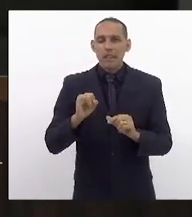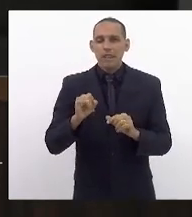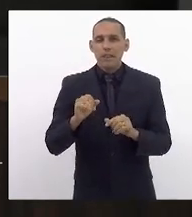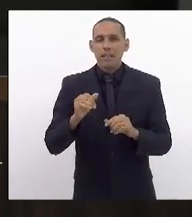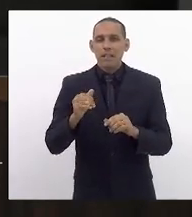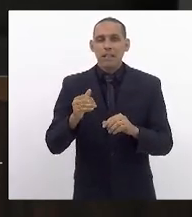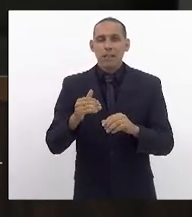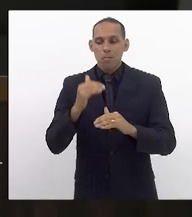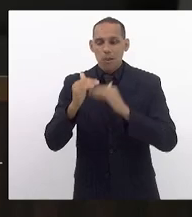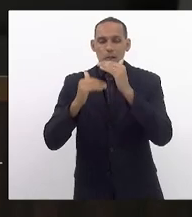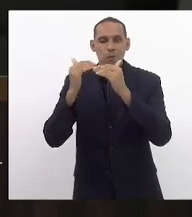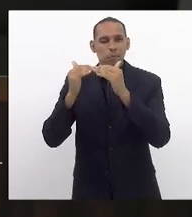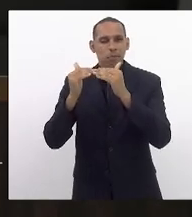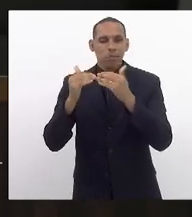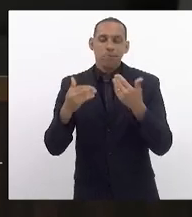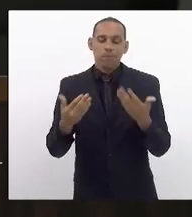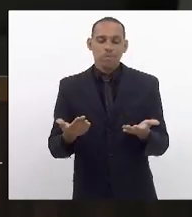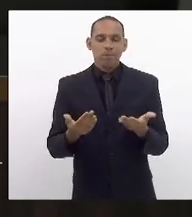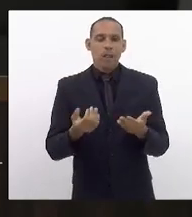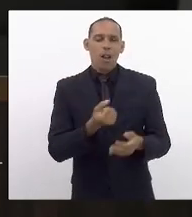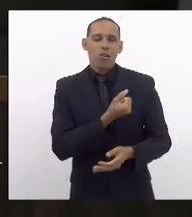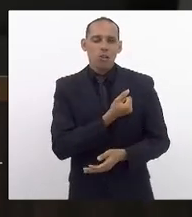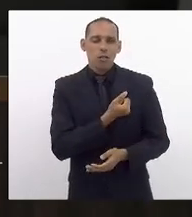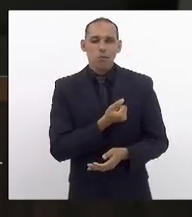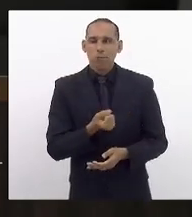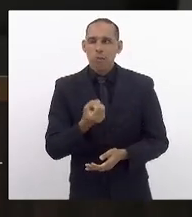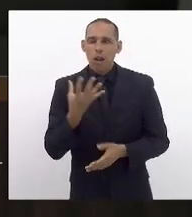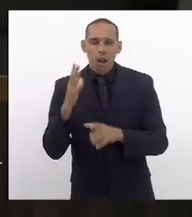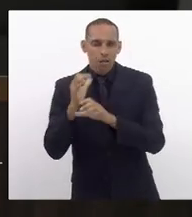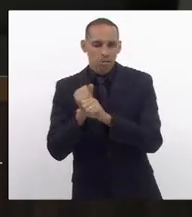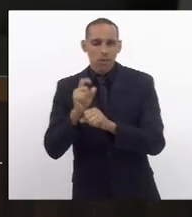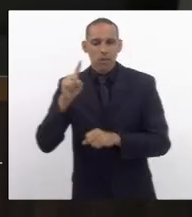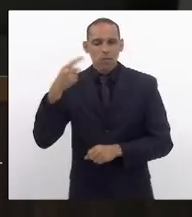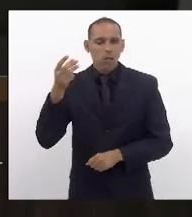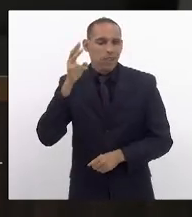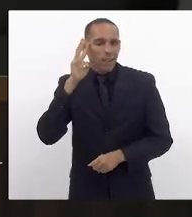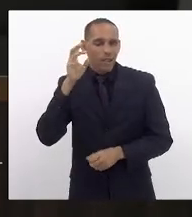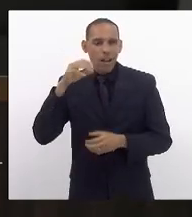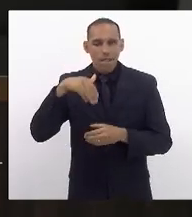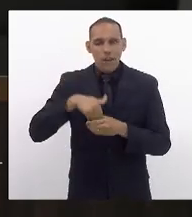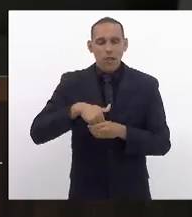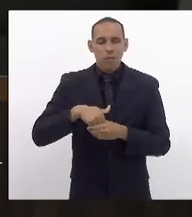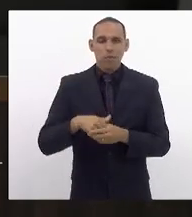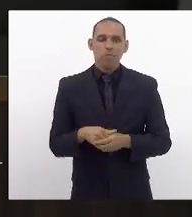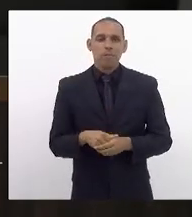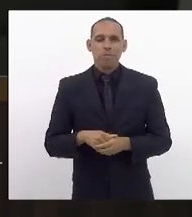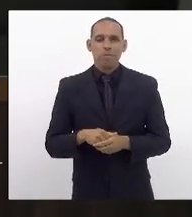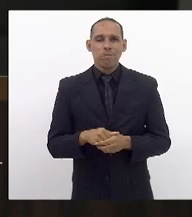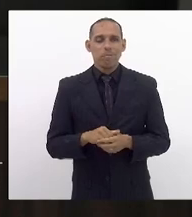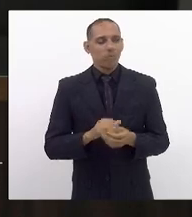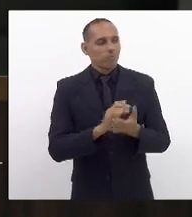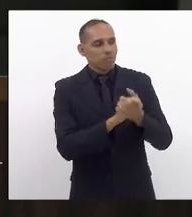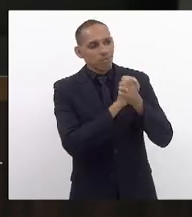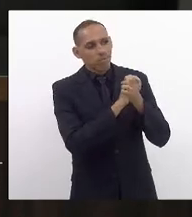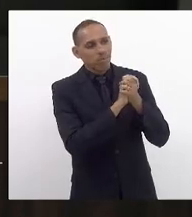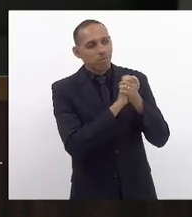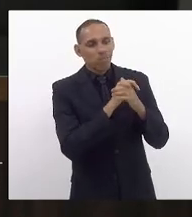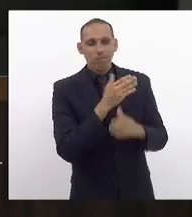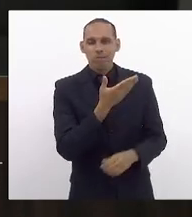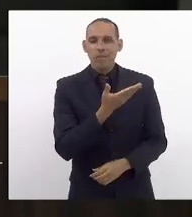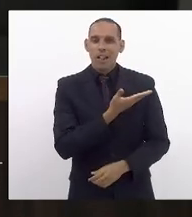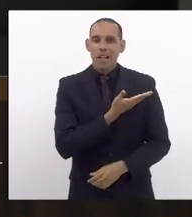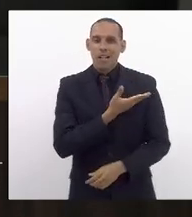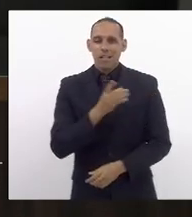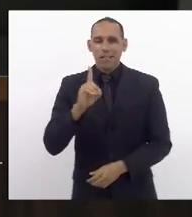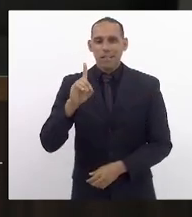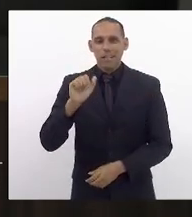Então, estamos só levantando os números, mas na próxima terça-feira vamos votar. Então, saudar aqui o nosso amigo